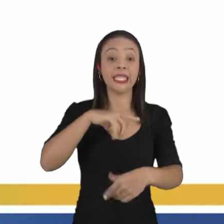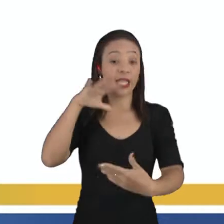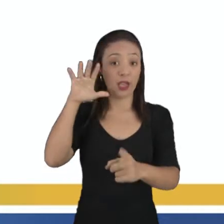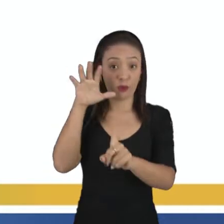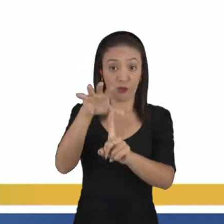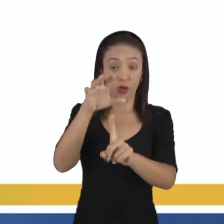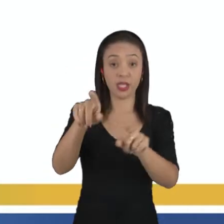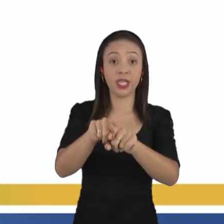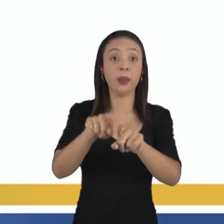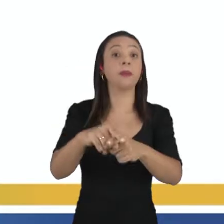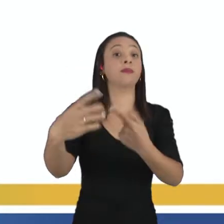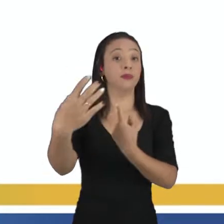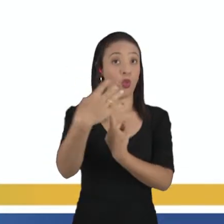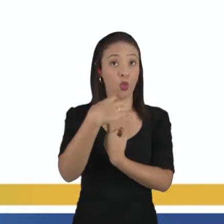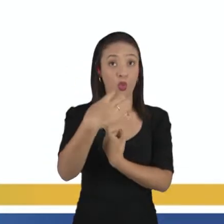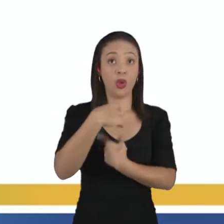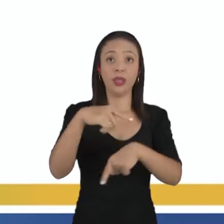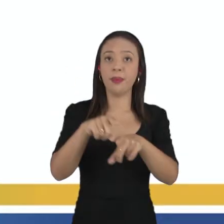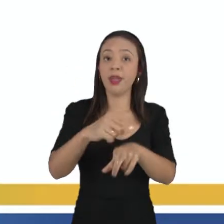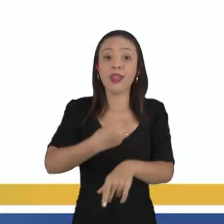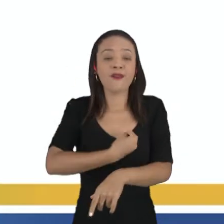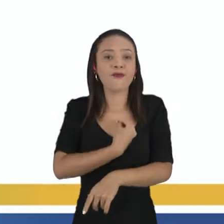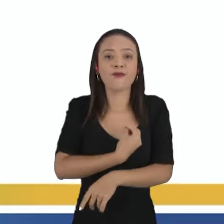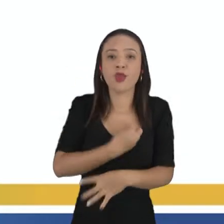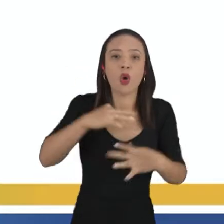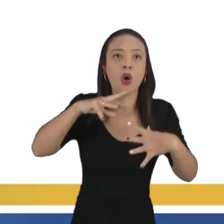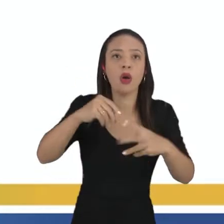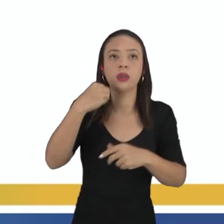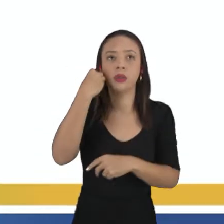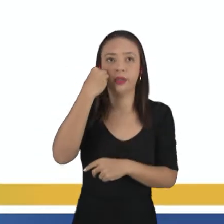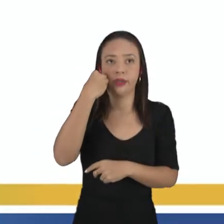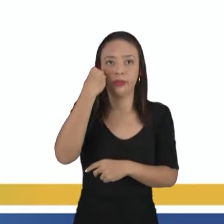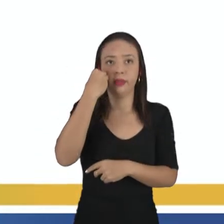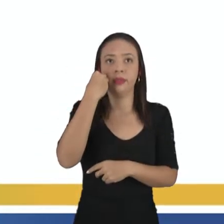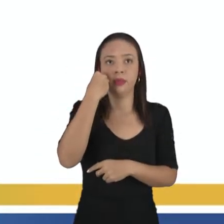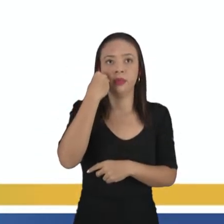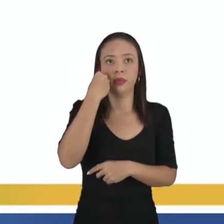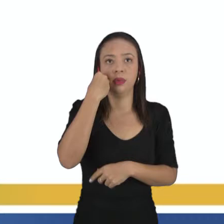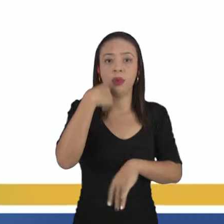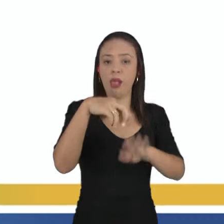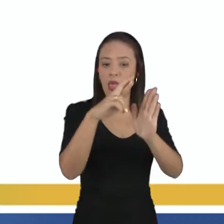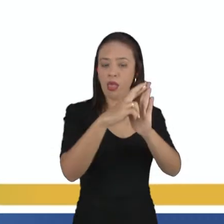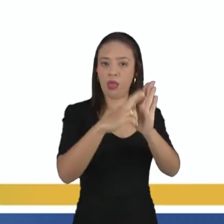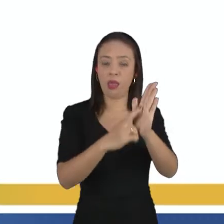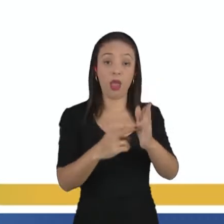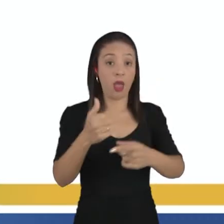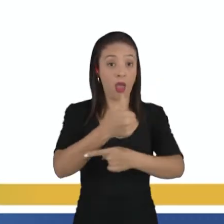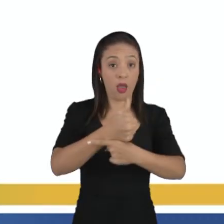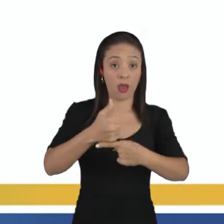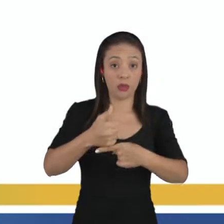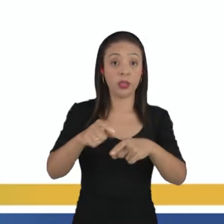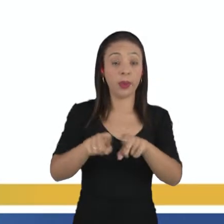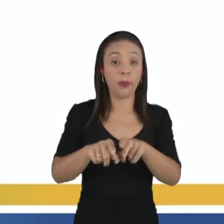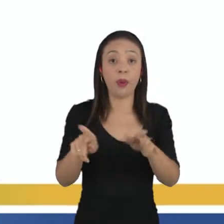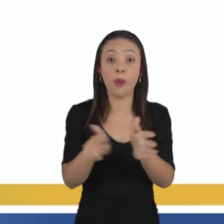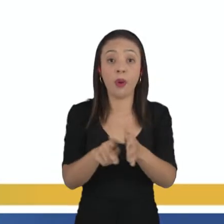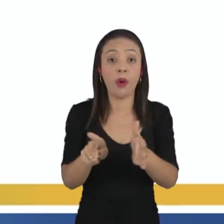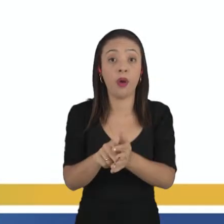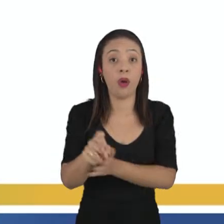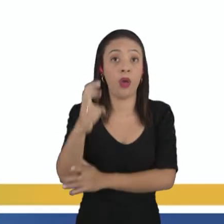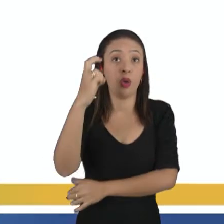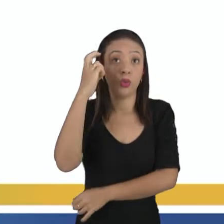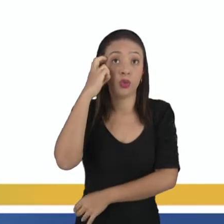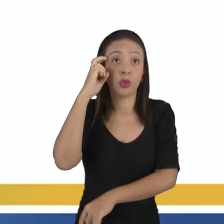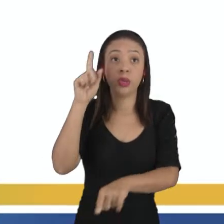é afetado, que vive as experiências tanto pelas formalidades morais e regras culturais,